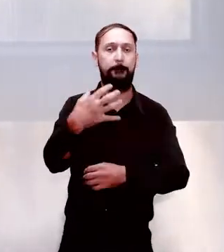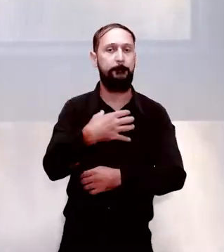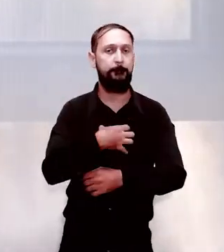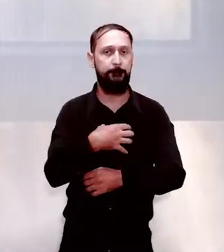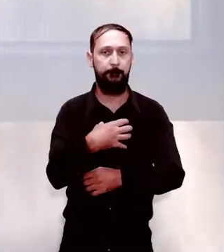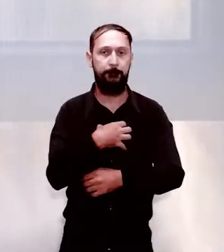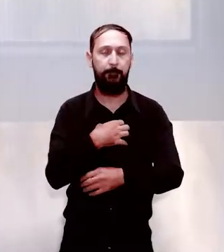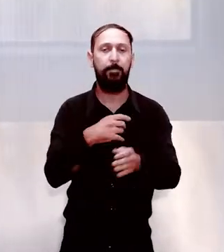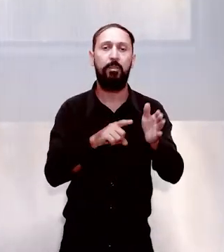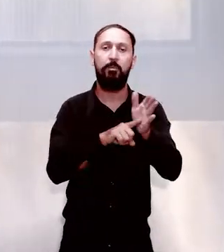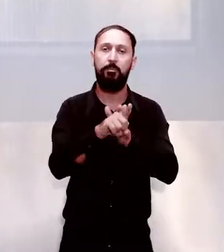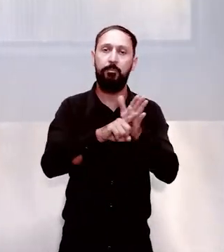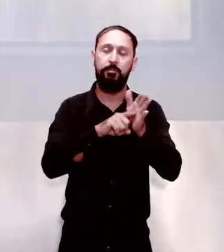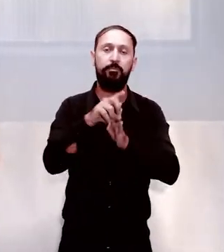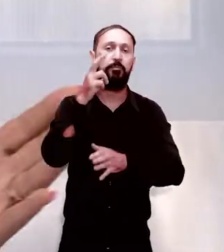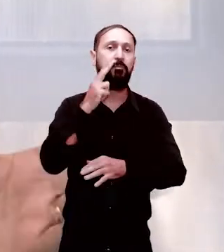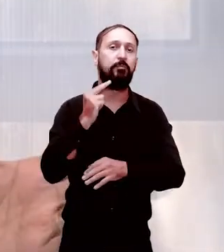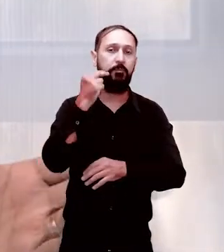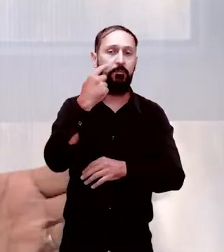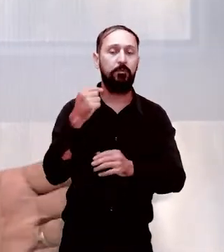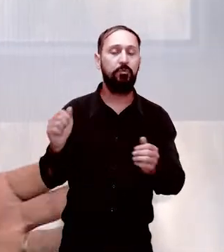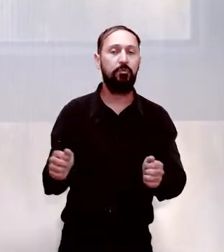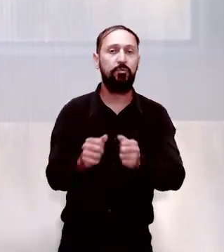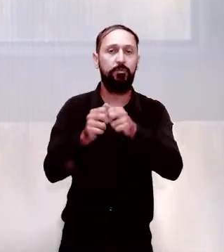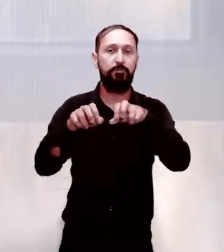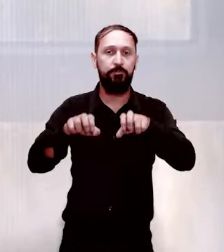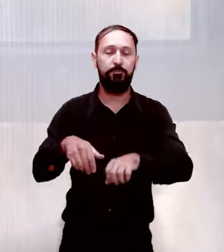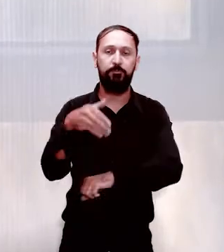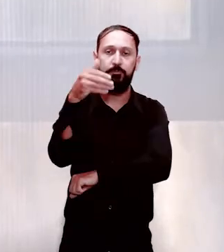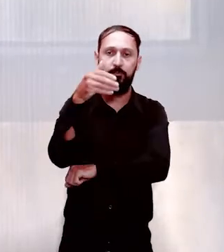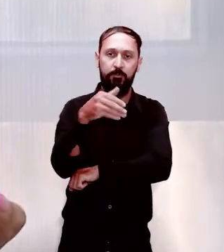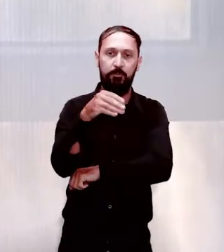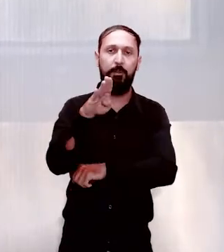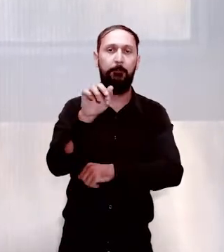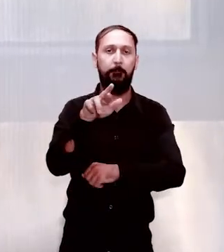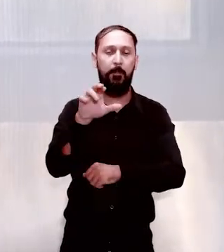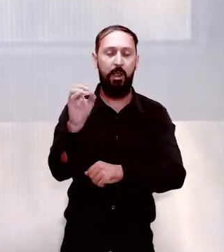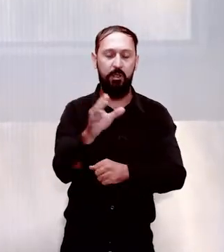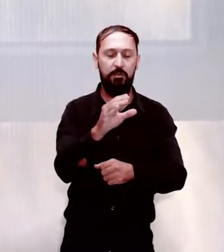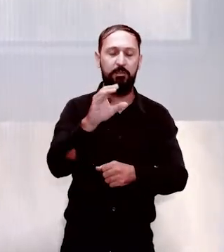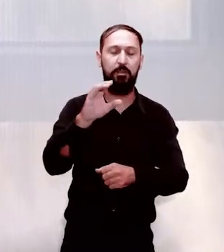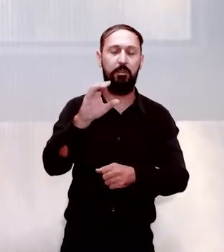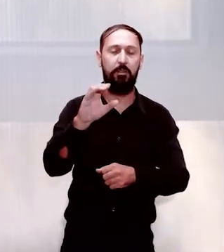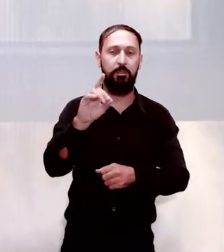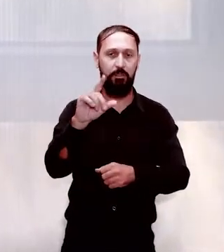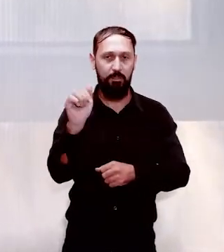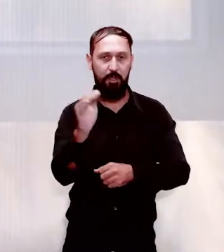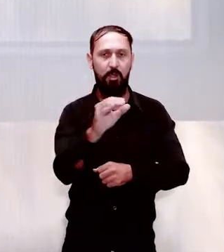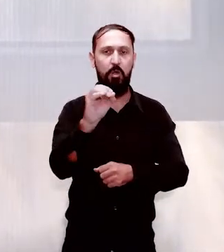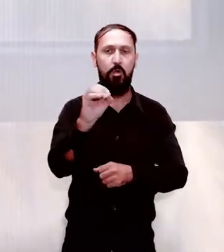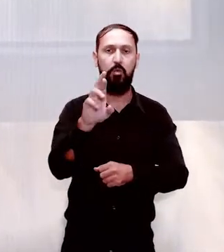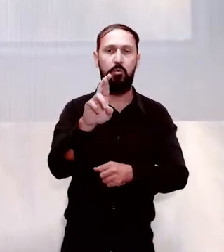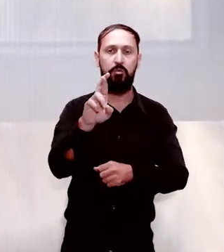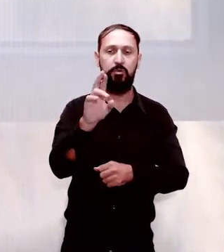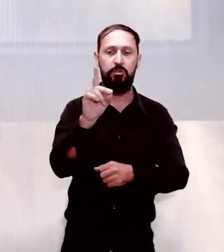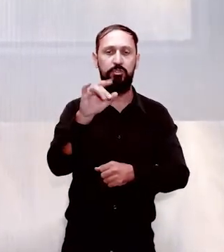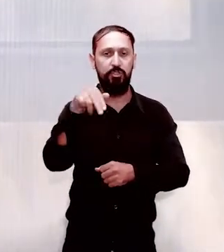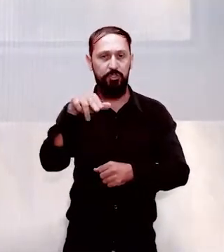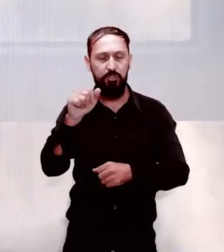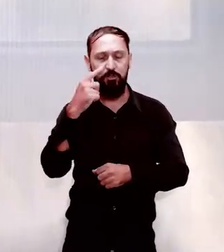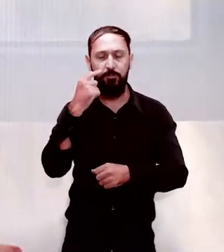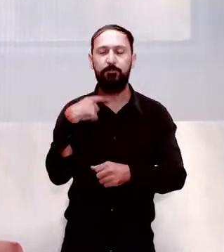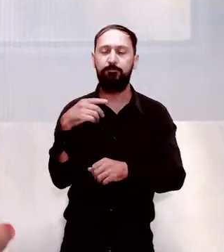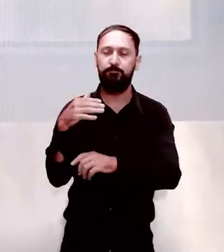num congresso na Bahia, Congresso de Pesquisadores Negros e Negras, nós ficamos hospedados ali na Barra da Ondina, e